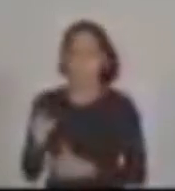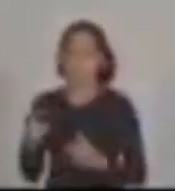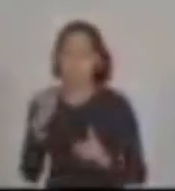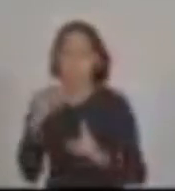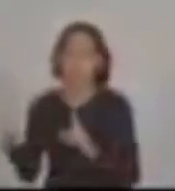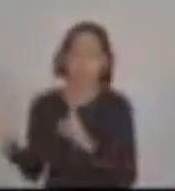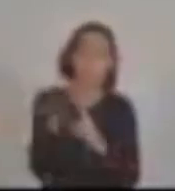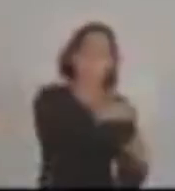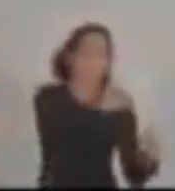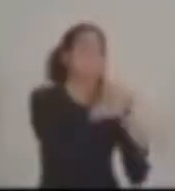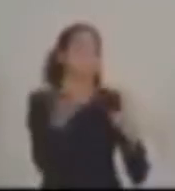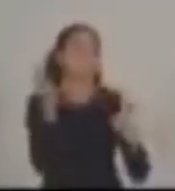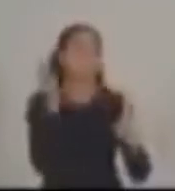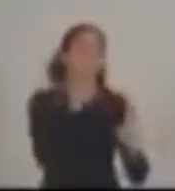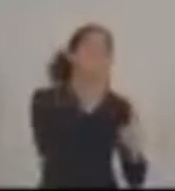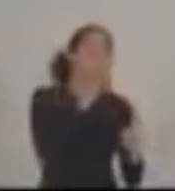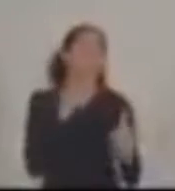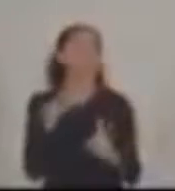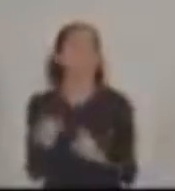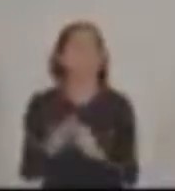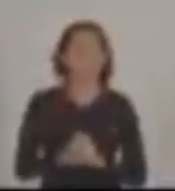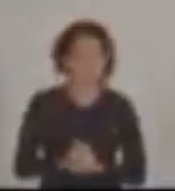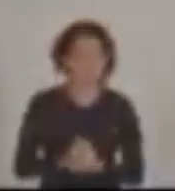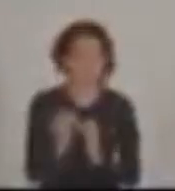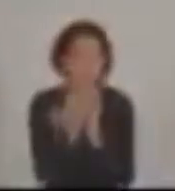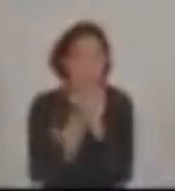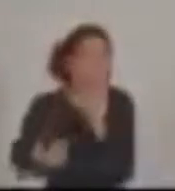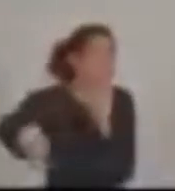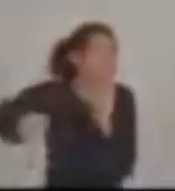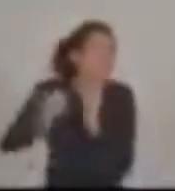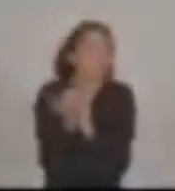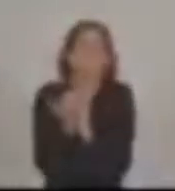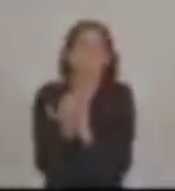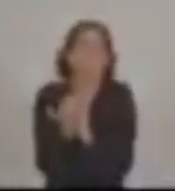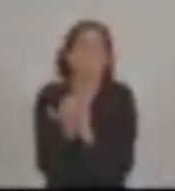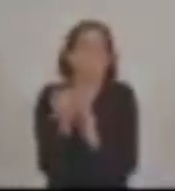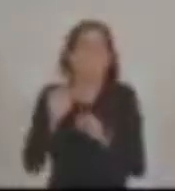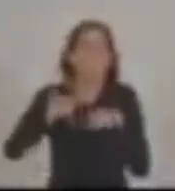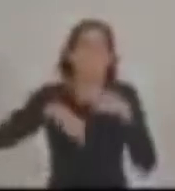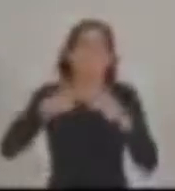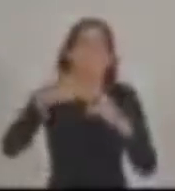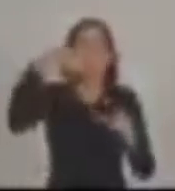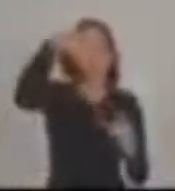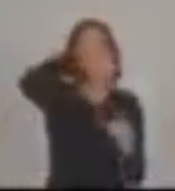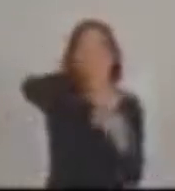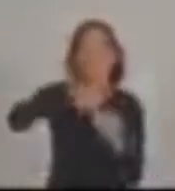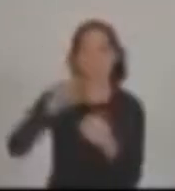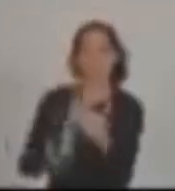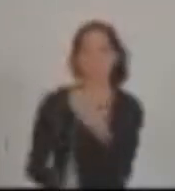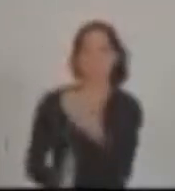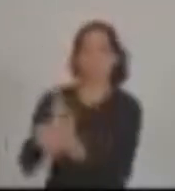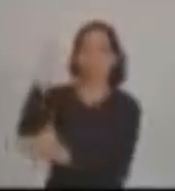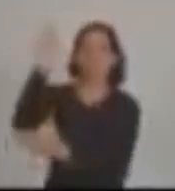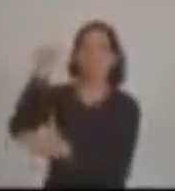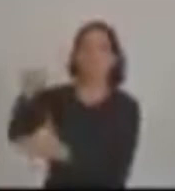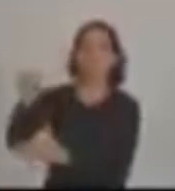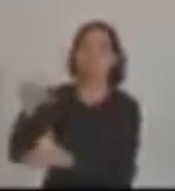Itapemirim, aumentando assustadoramente depois das eleições. Depois que o senhor ganhou as eleições,